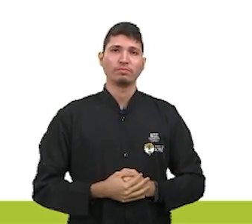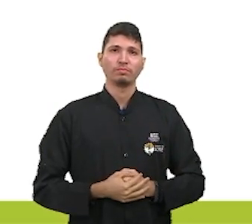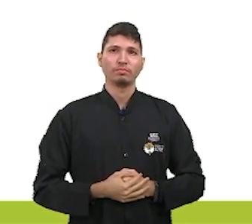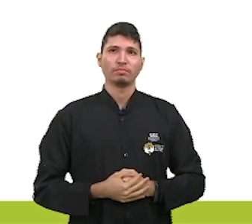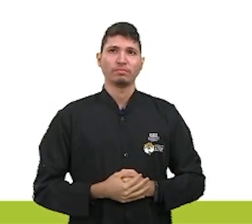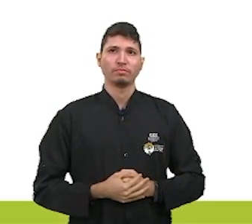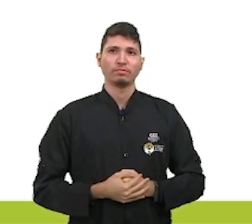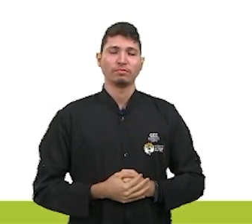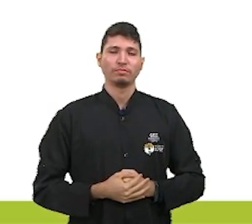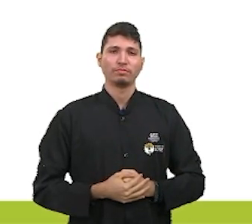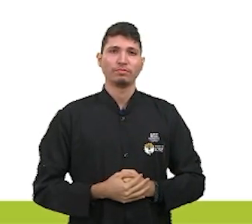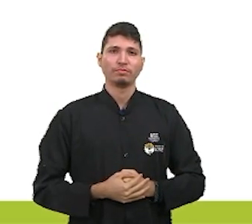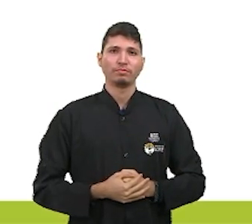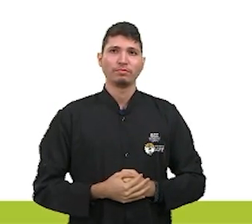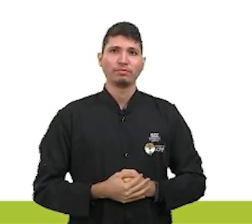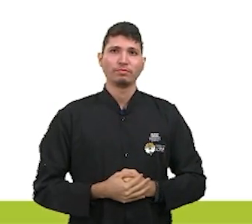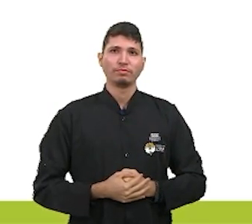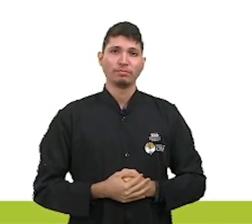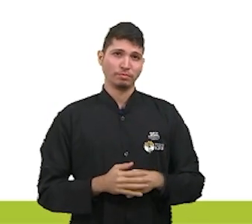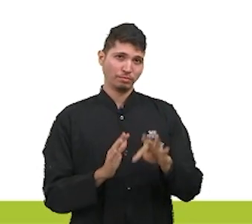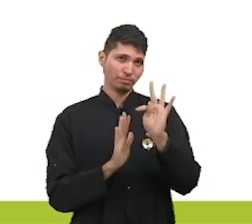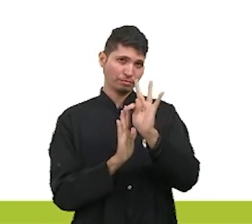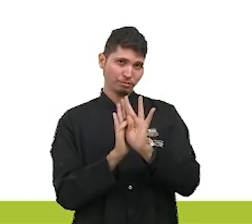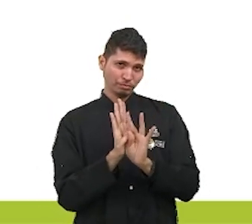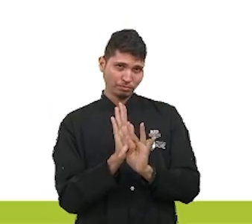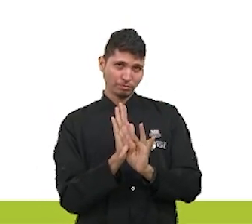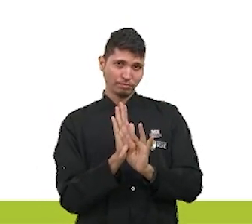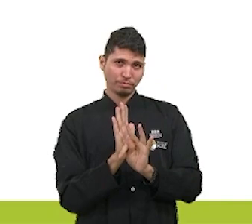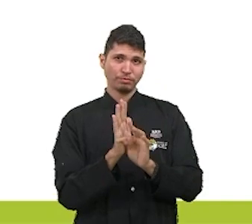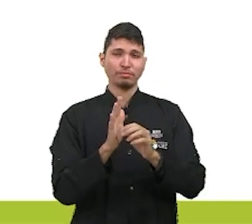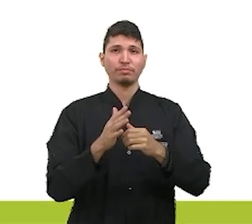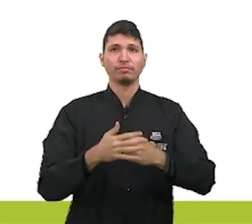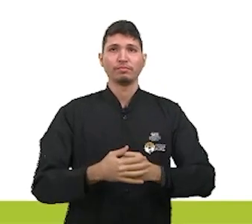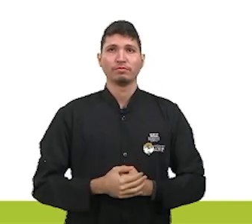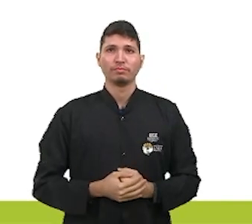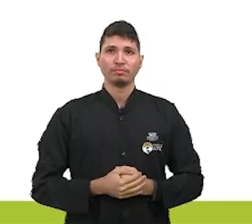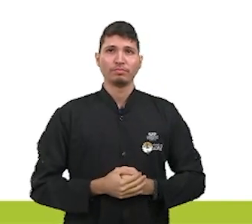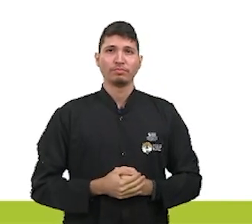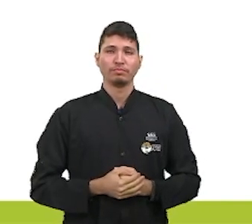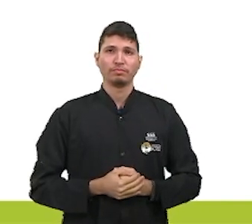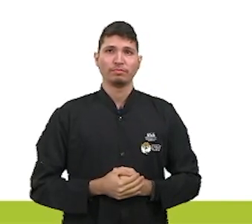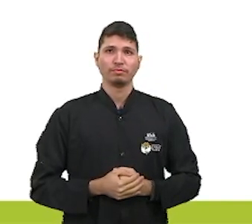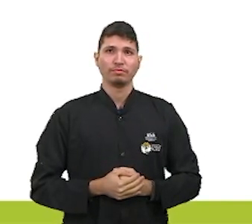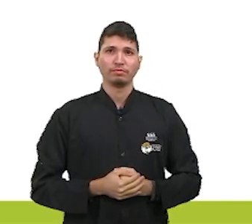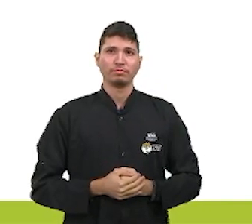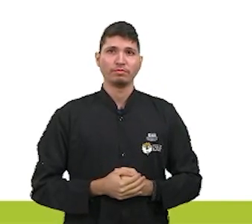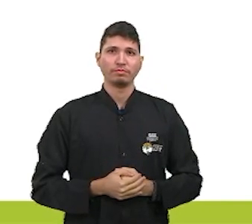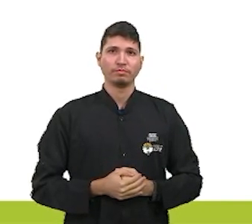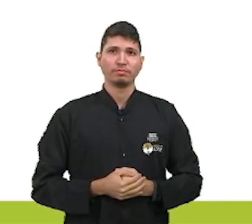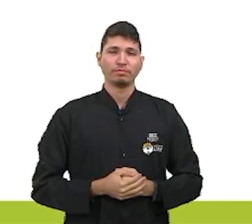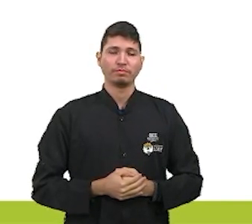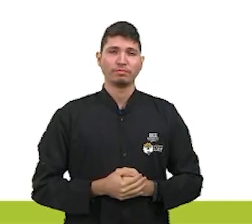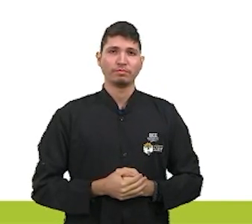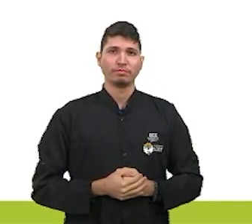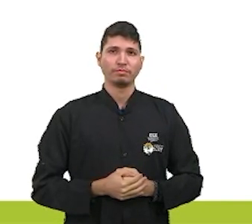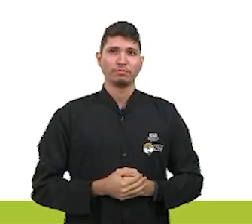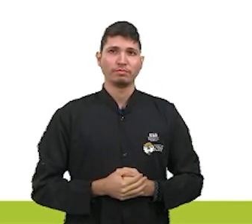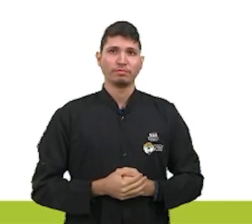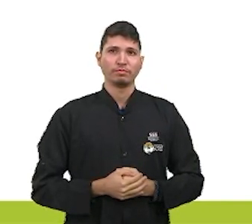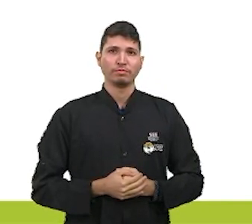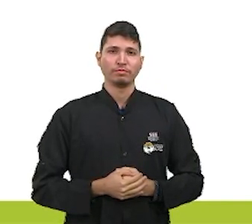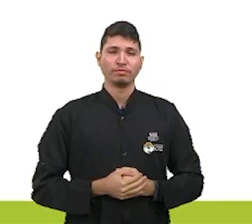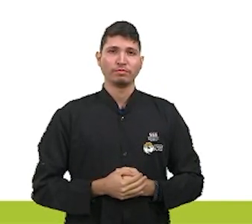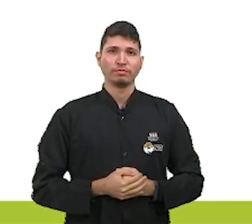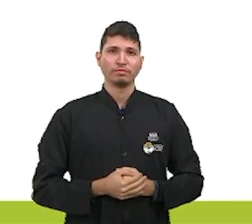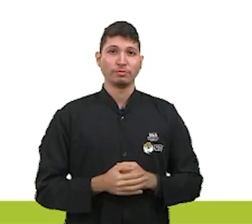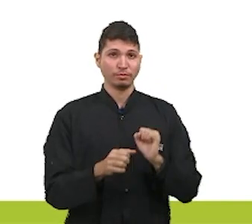Temos então aí um textinho, tá? Que eu vou passar diretamente para a questão em